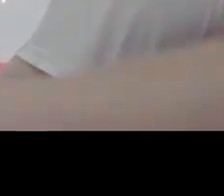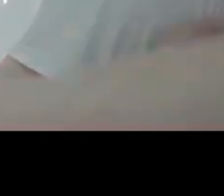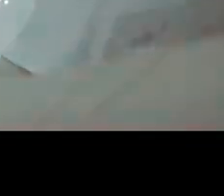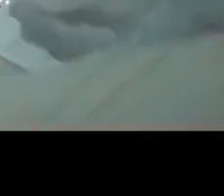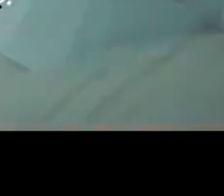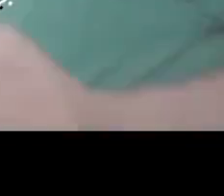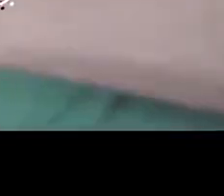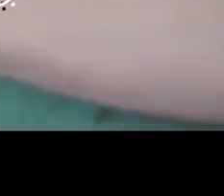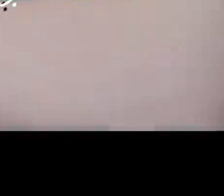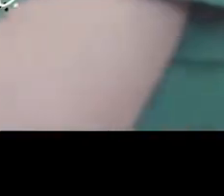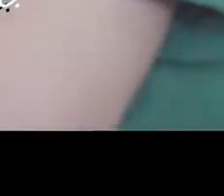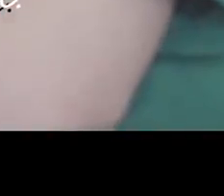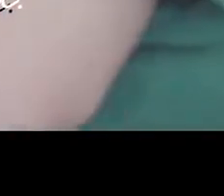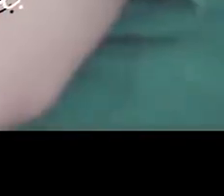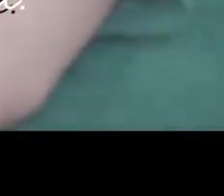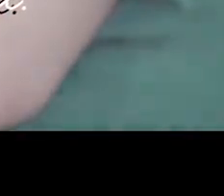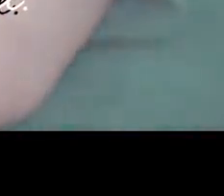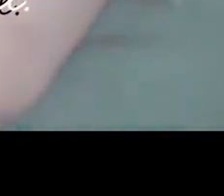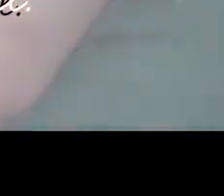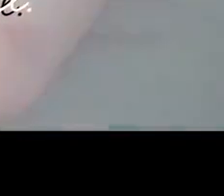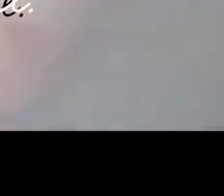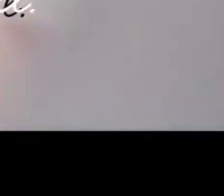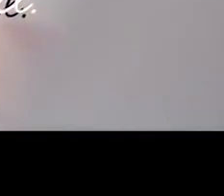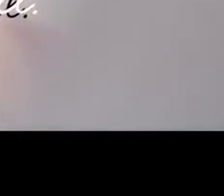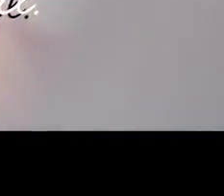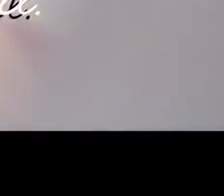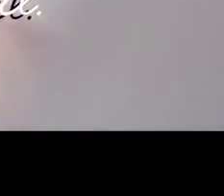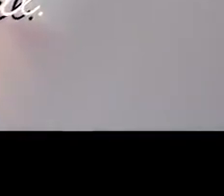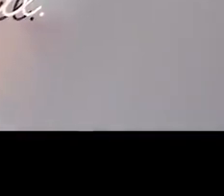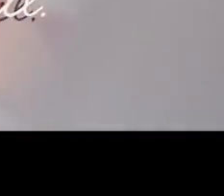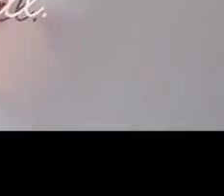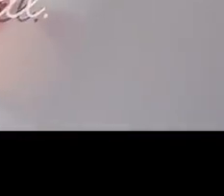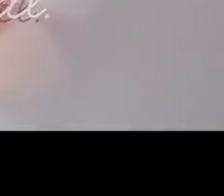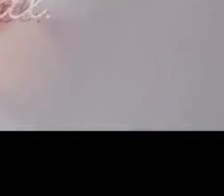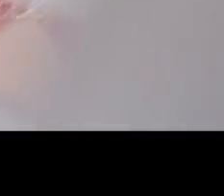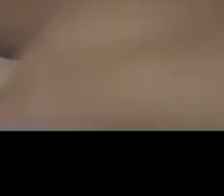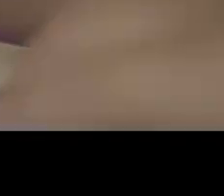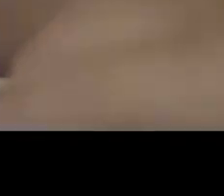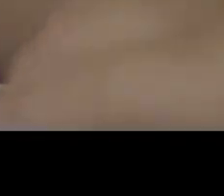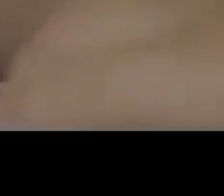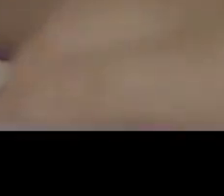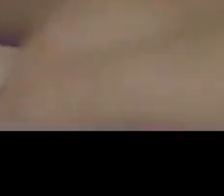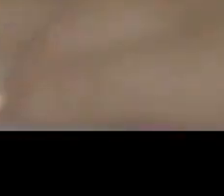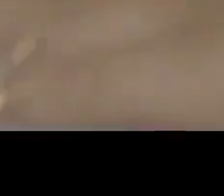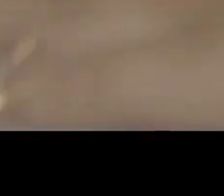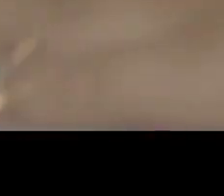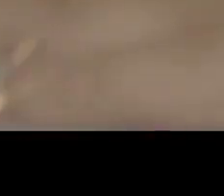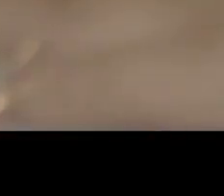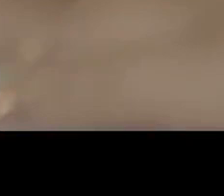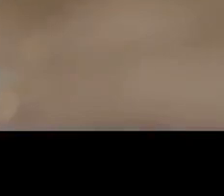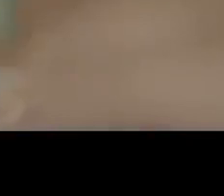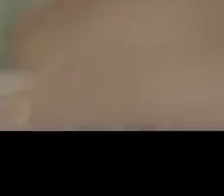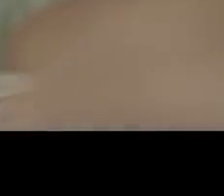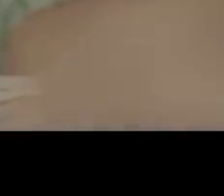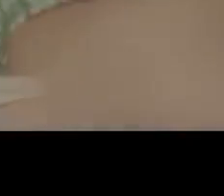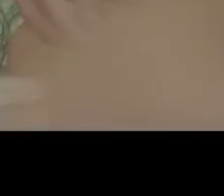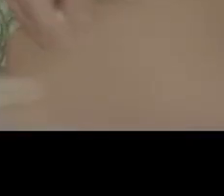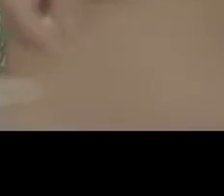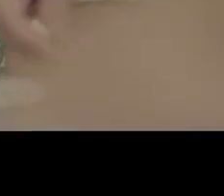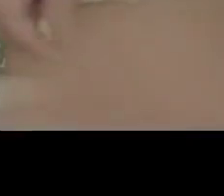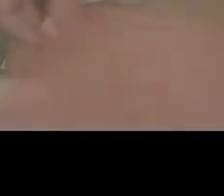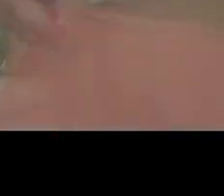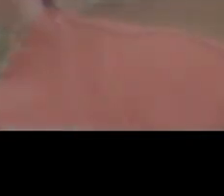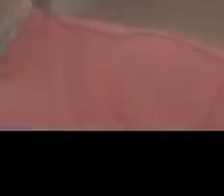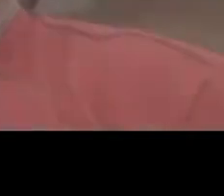pedagogia especial, existe uma única pedagogia. O que ela precisa é se ajustar para diferentes sujeitos em diferentes